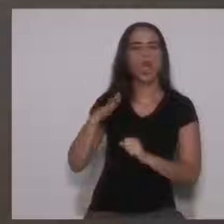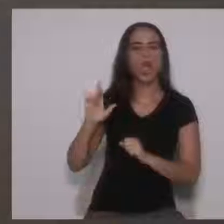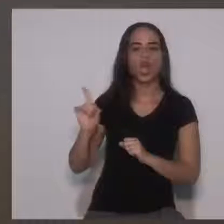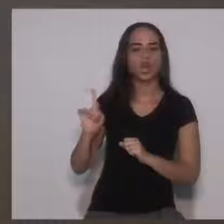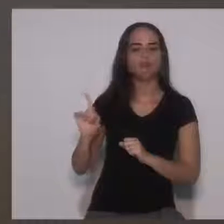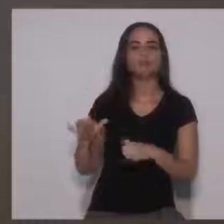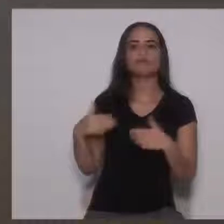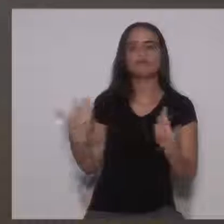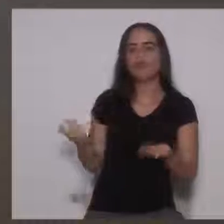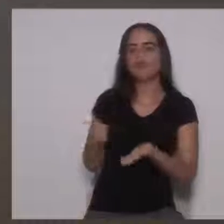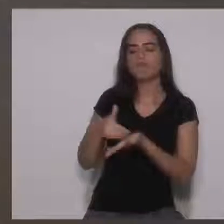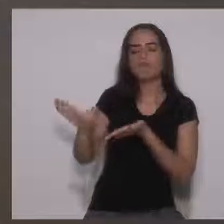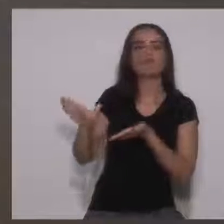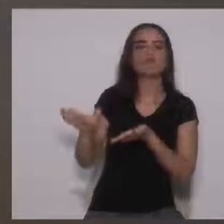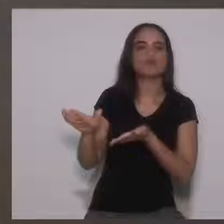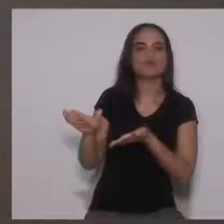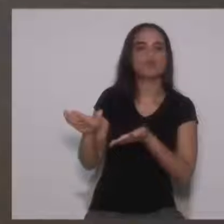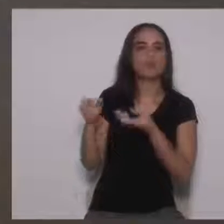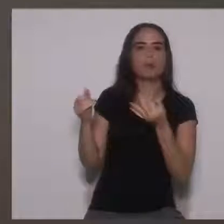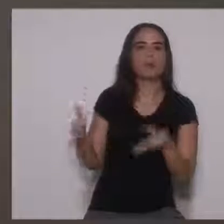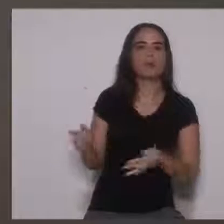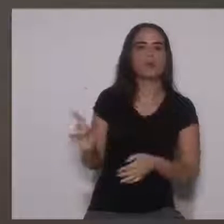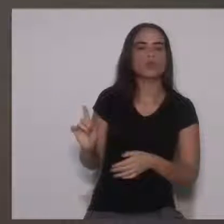demitiu por justa causa.